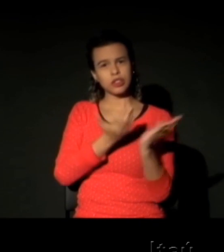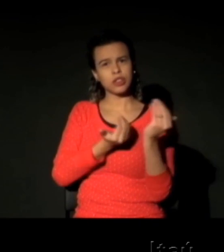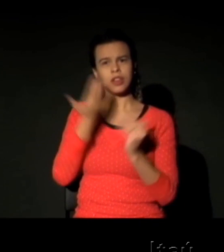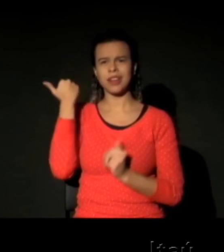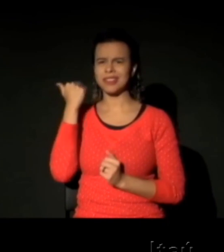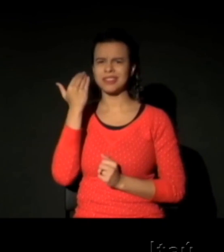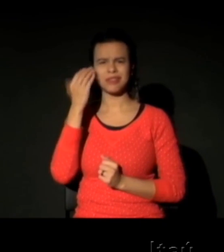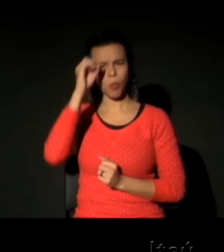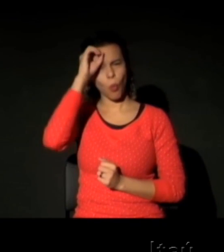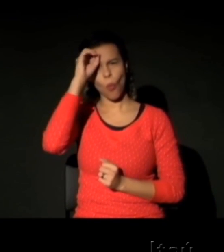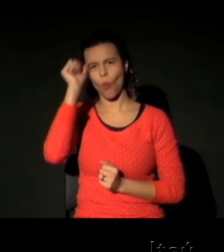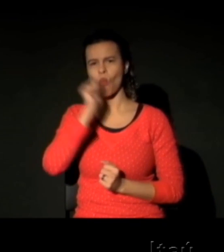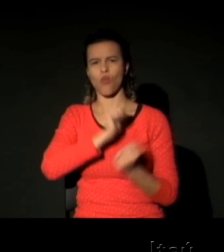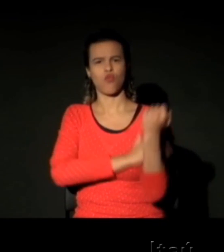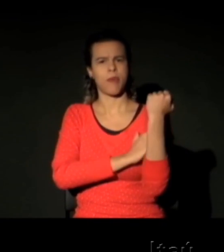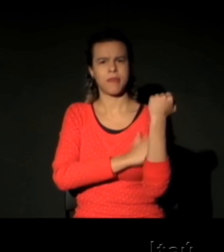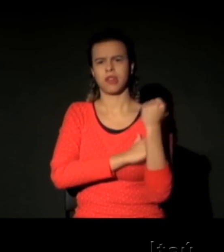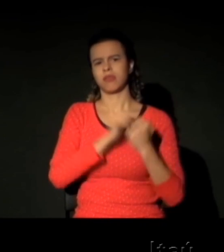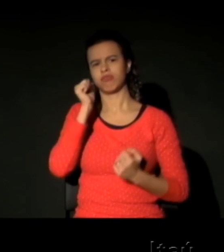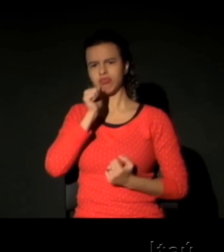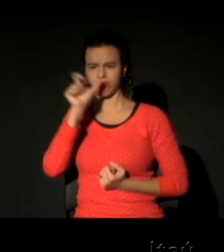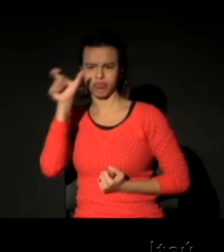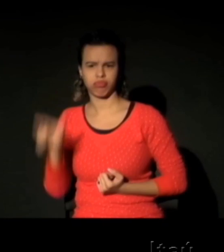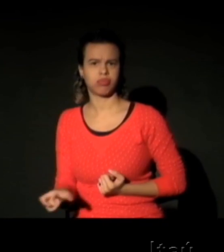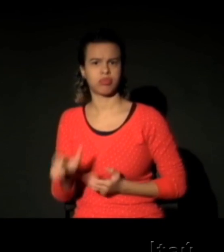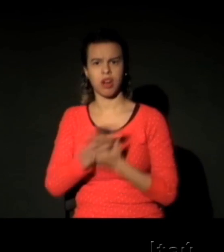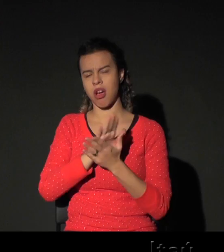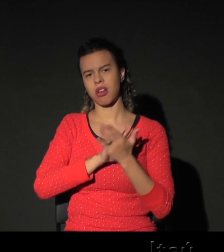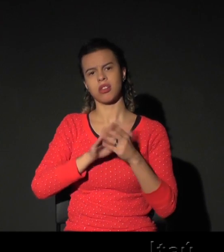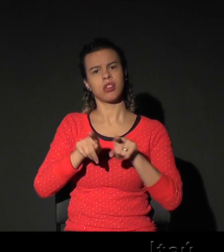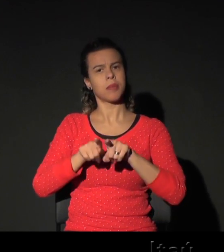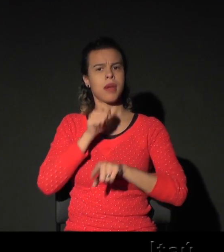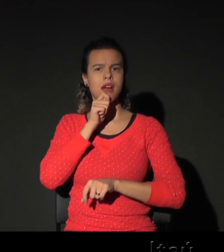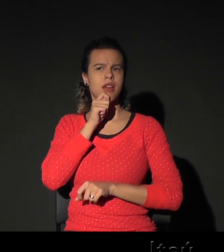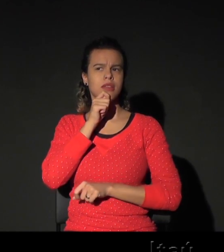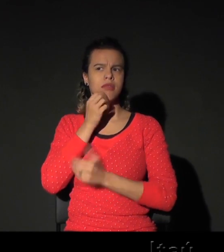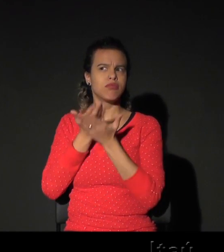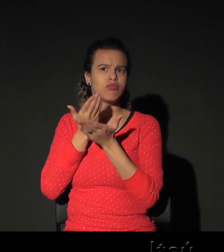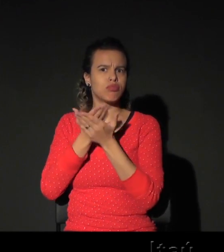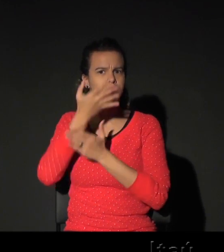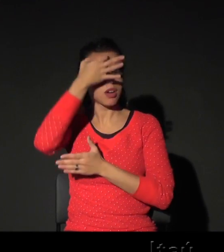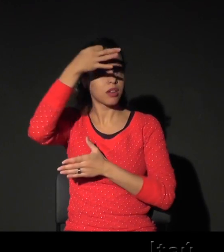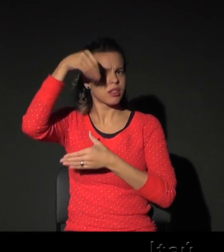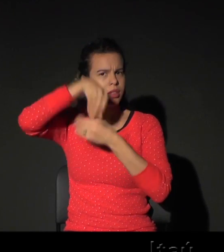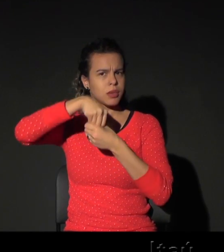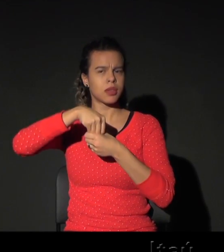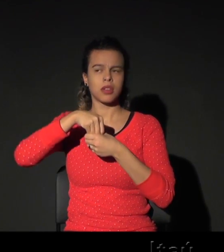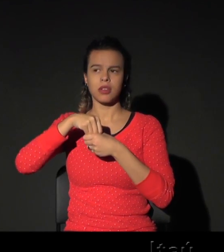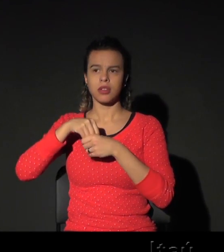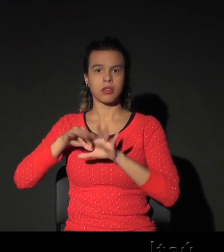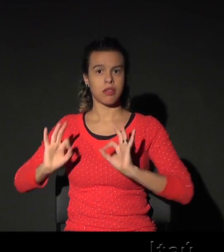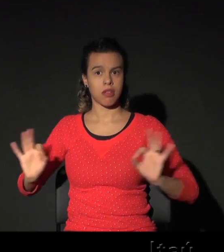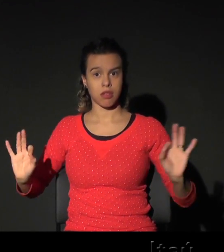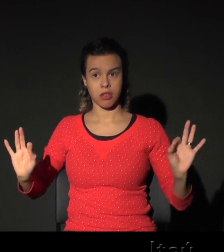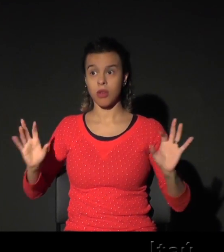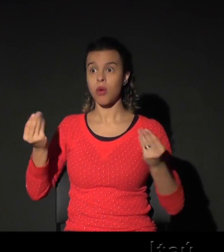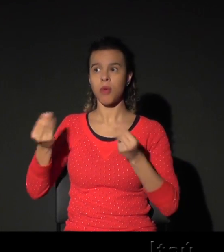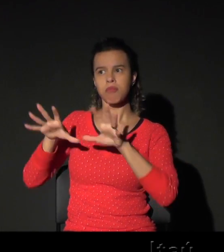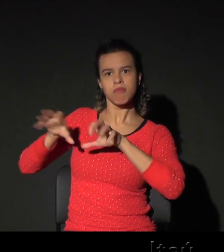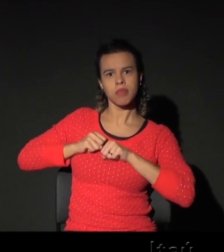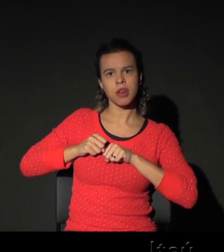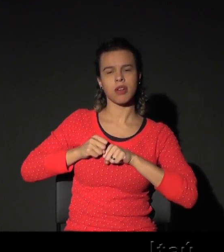feminino feminismo que não tinham eh passado pel uma formação acadêmica se apropriam do discurso pelo funk